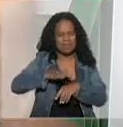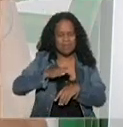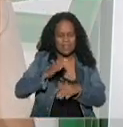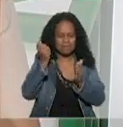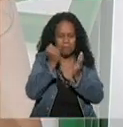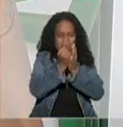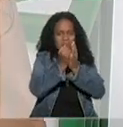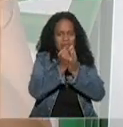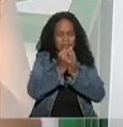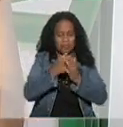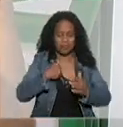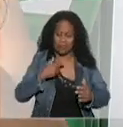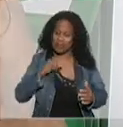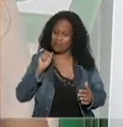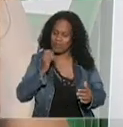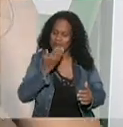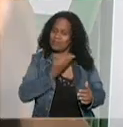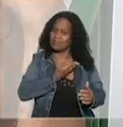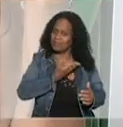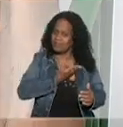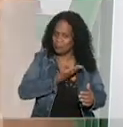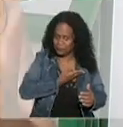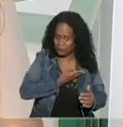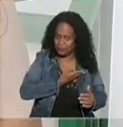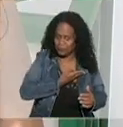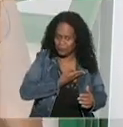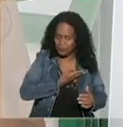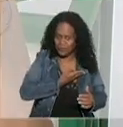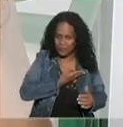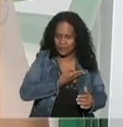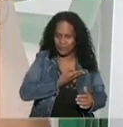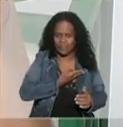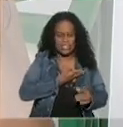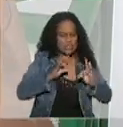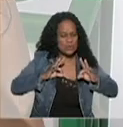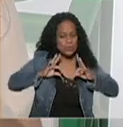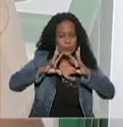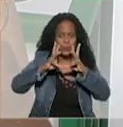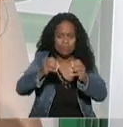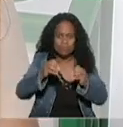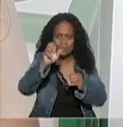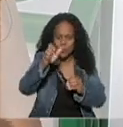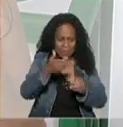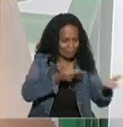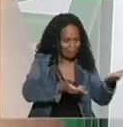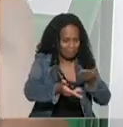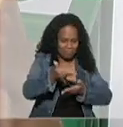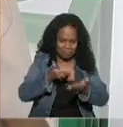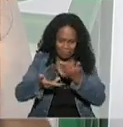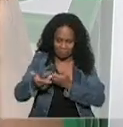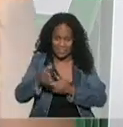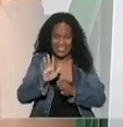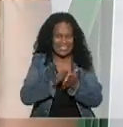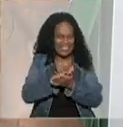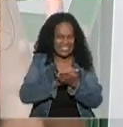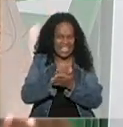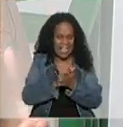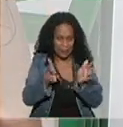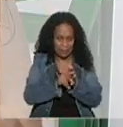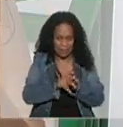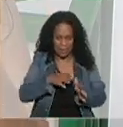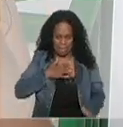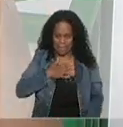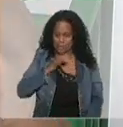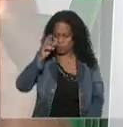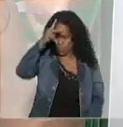Então eu não tenho meu estojo, eu tenho material coletivo, é o material da sala toda. Então a gente tinha que cuidar. E depois de todo o lanche,